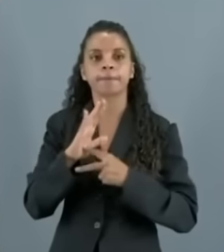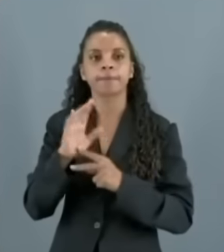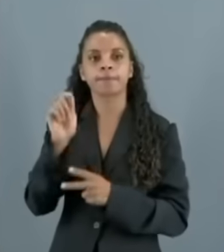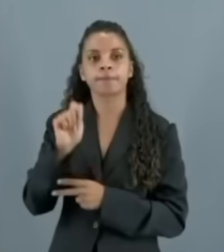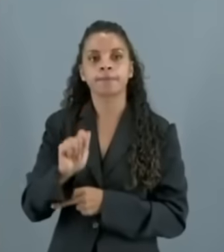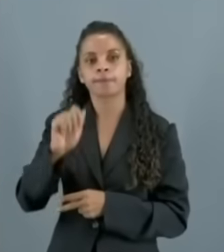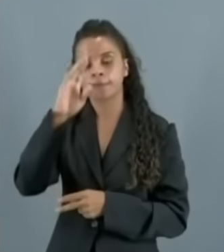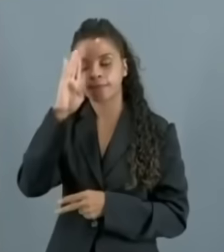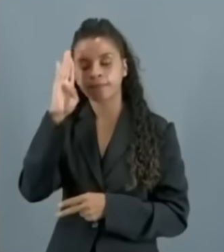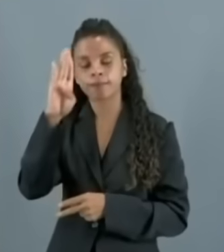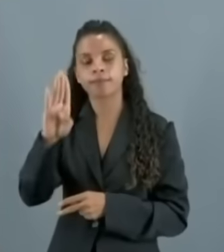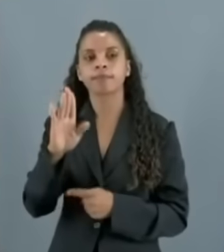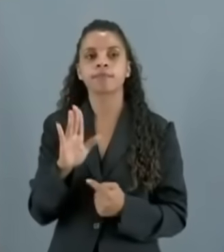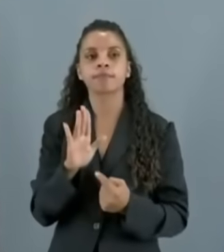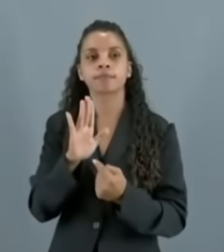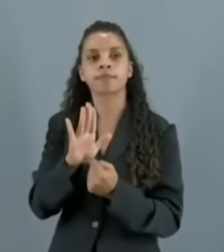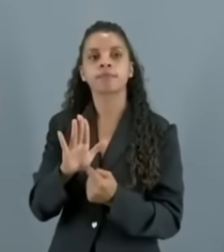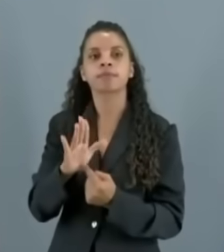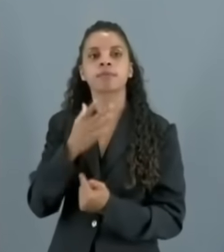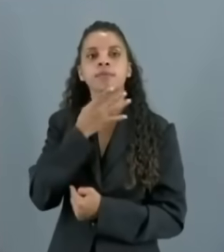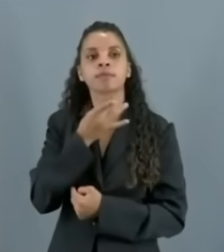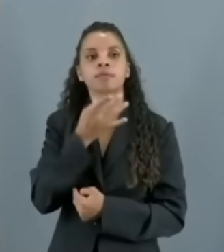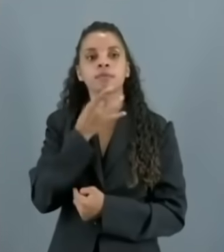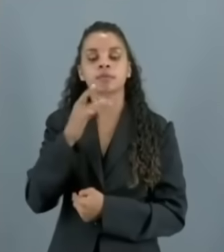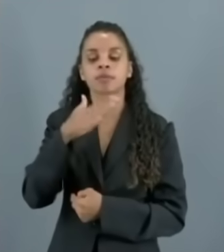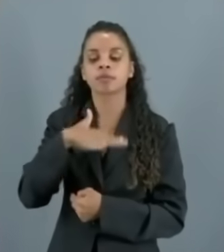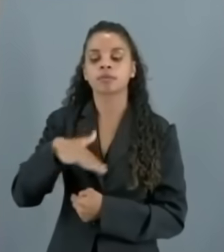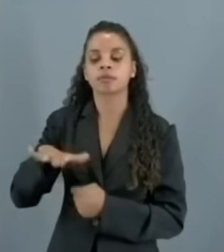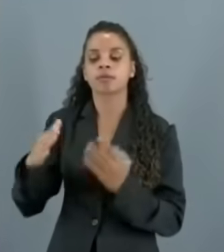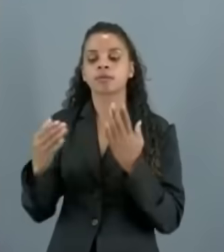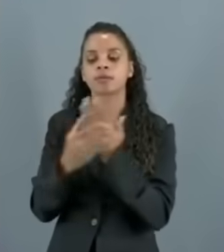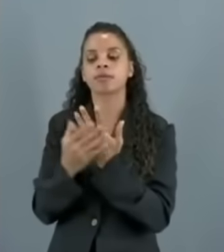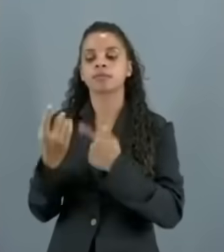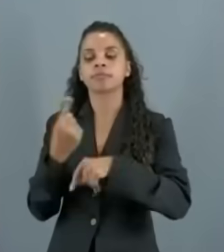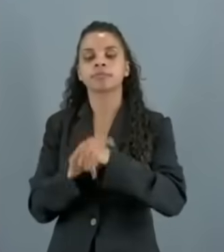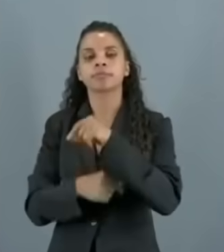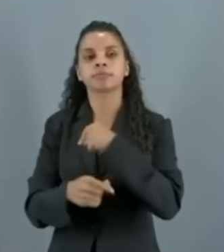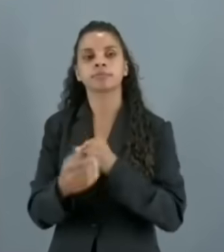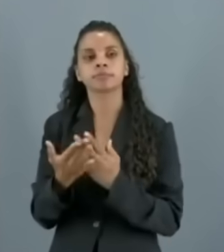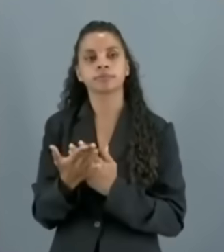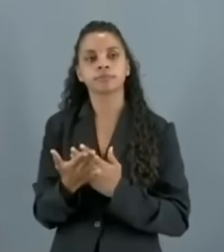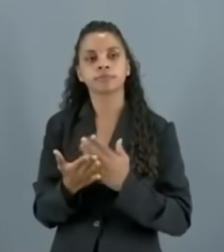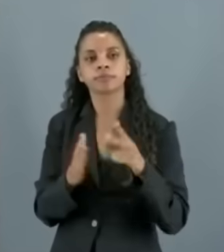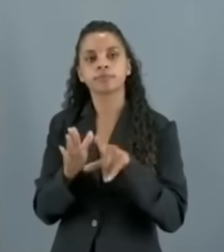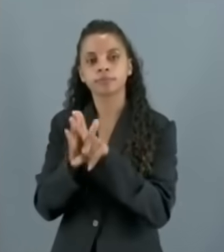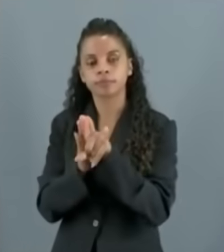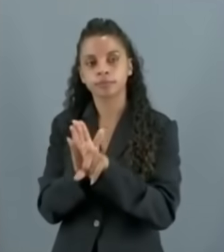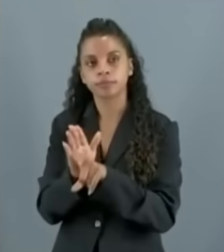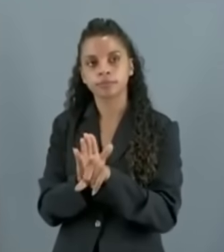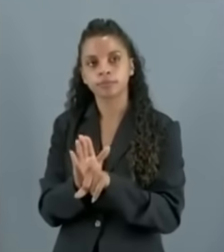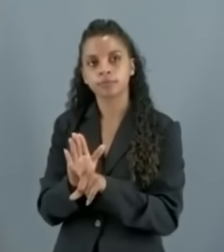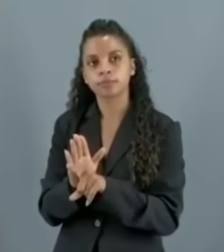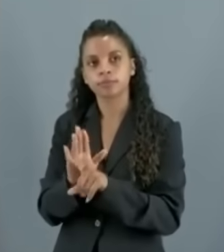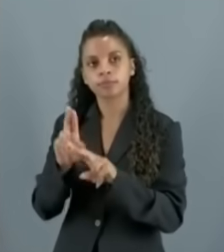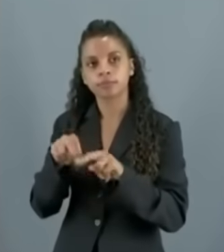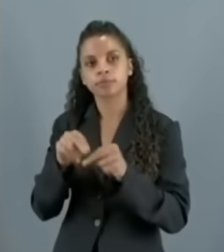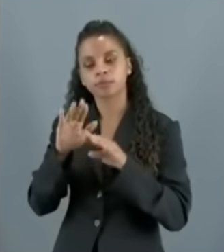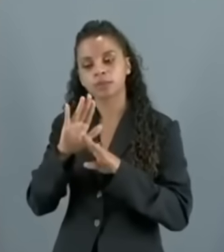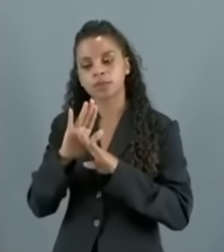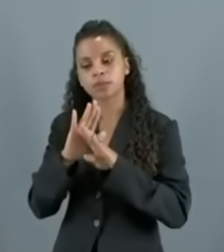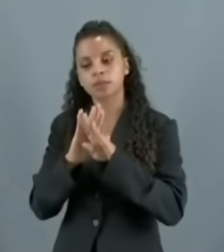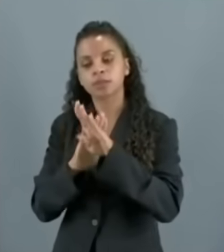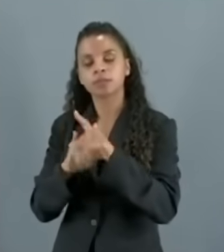indicativo de fraude aparece no âmbito de um processo administrativo aberto especificamente para lidar com o crescimento de demandas envolvendo a INSS